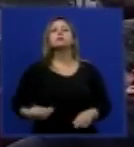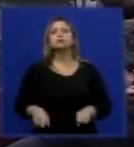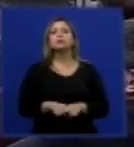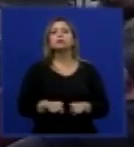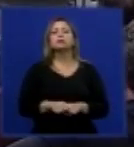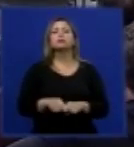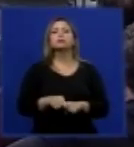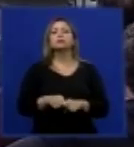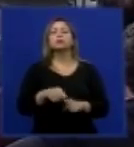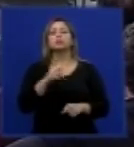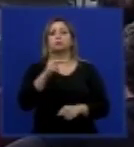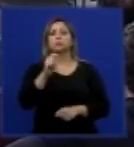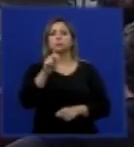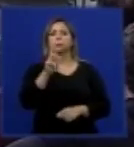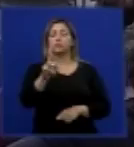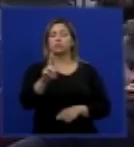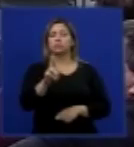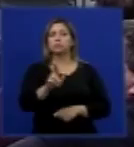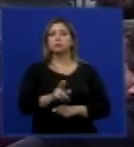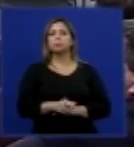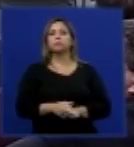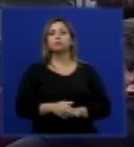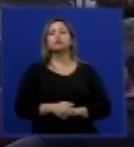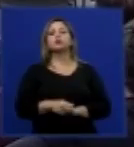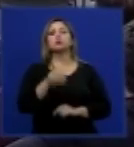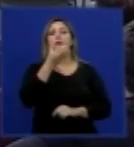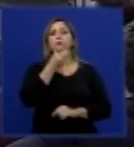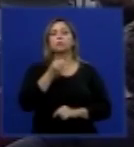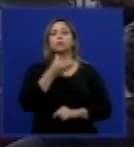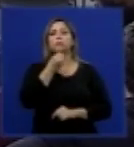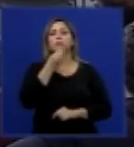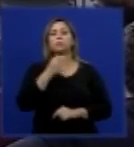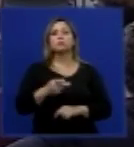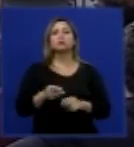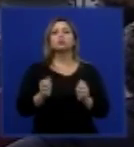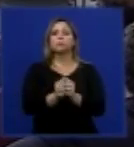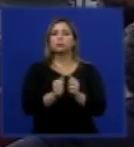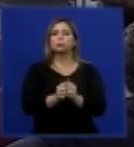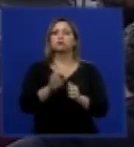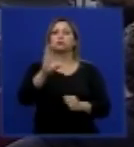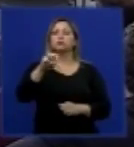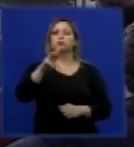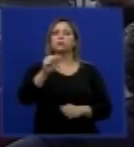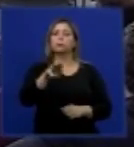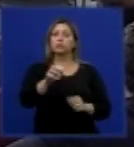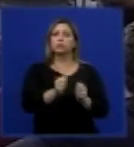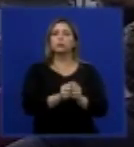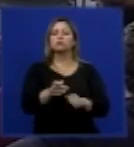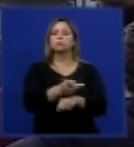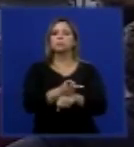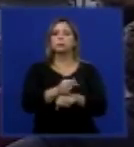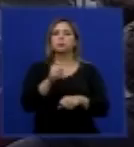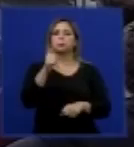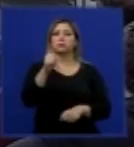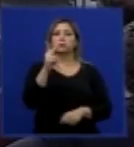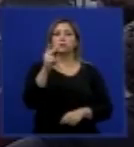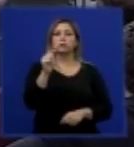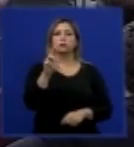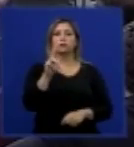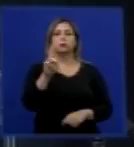senhor procurador federal junto ao CONAMA senhoras e